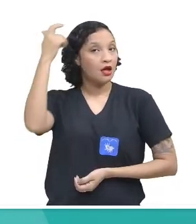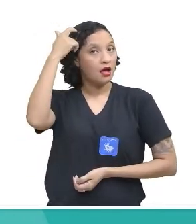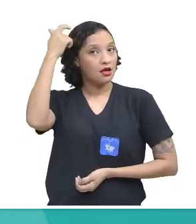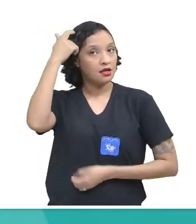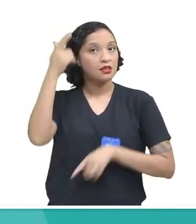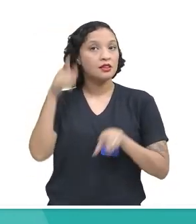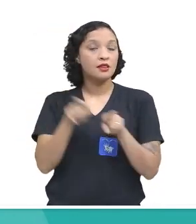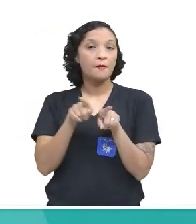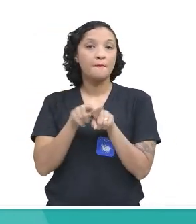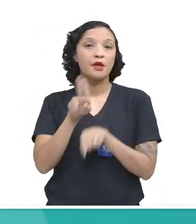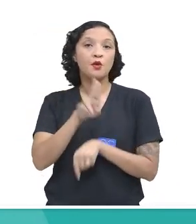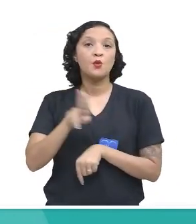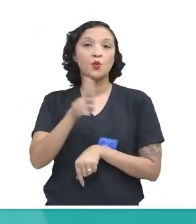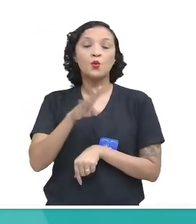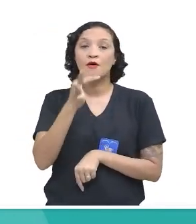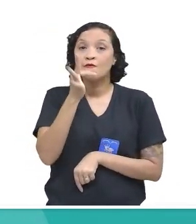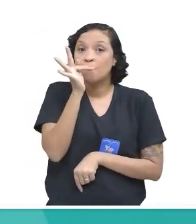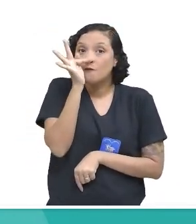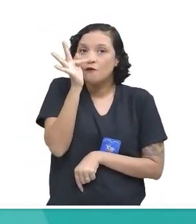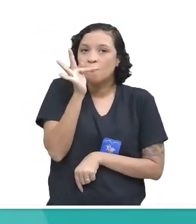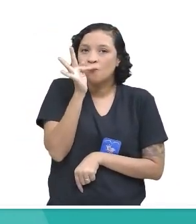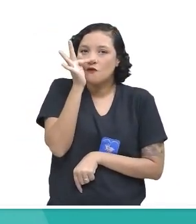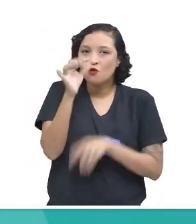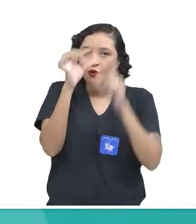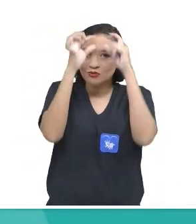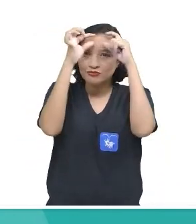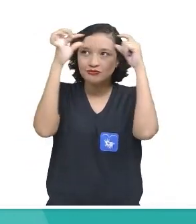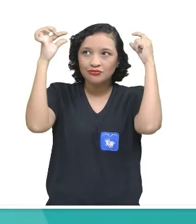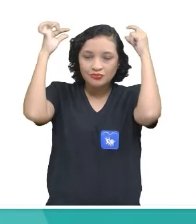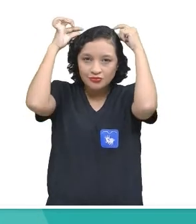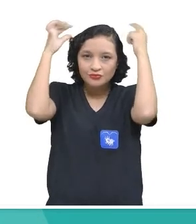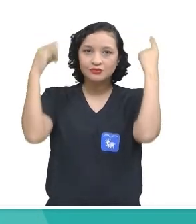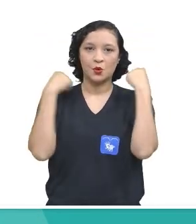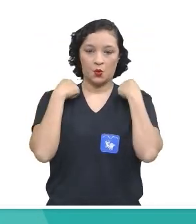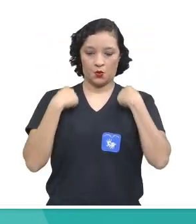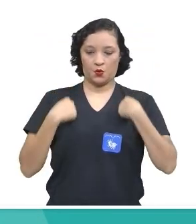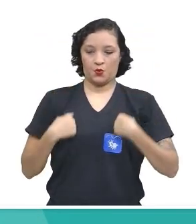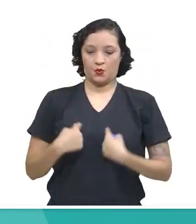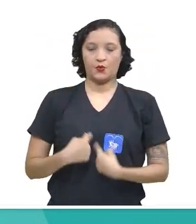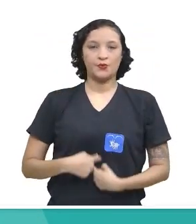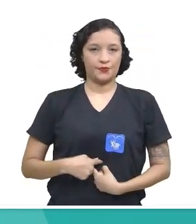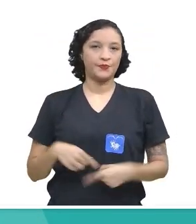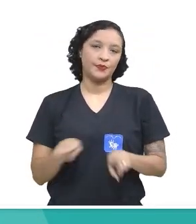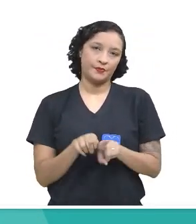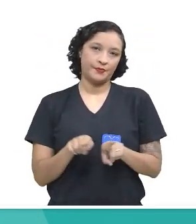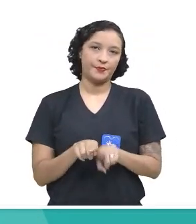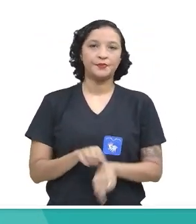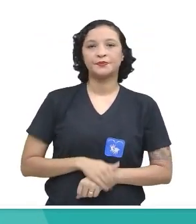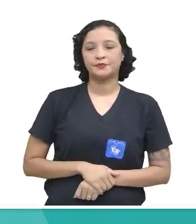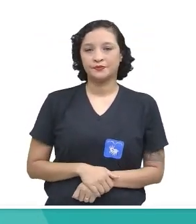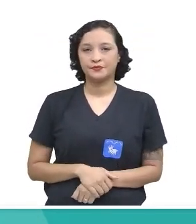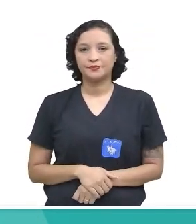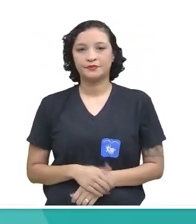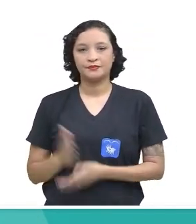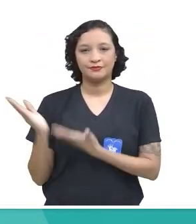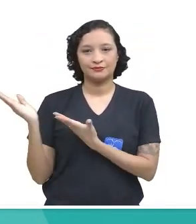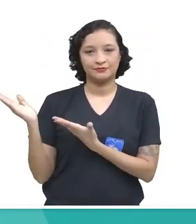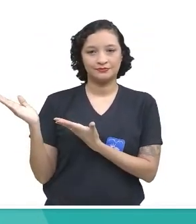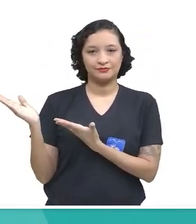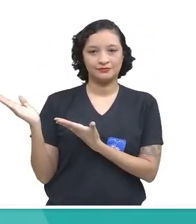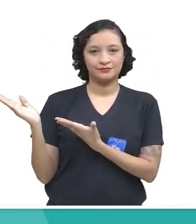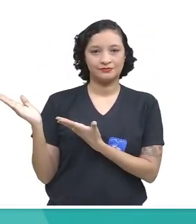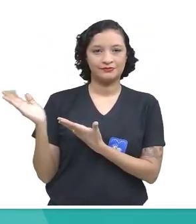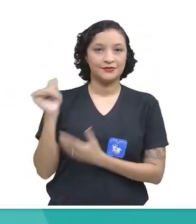elas utilizam flores, né, usam colares, tá certo? Então, essa aqui é a nossa dançarina